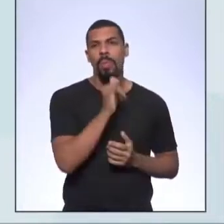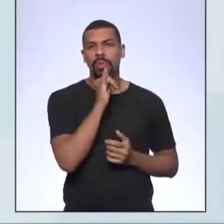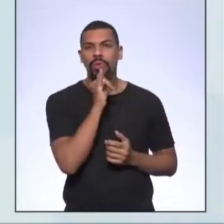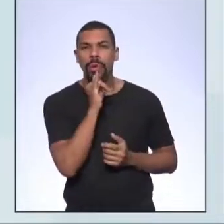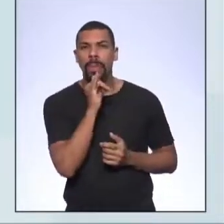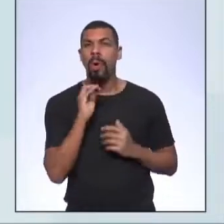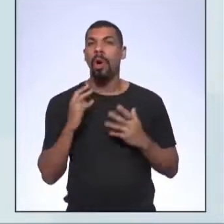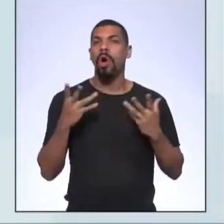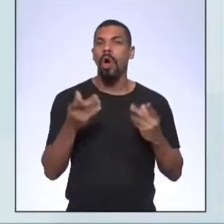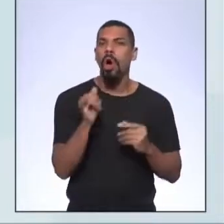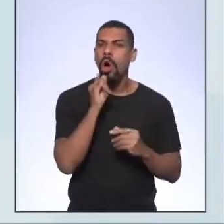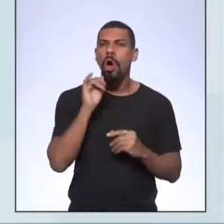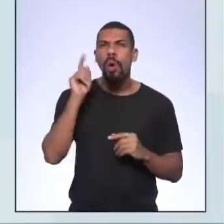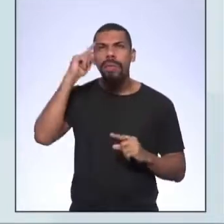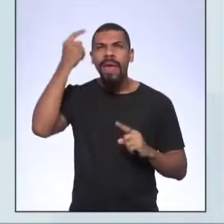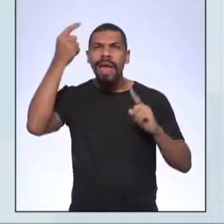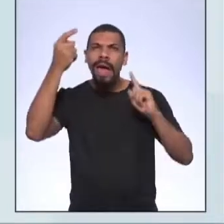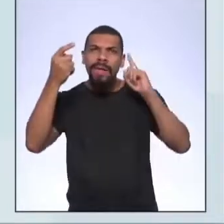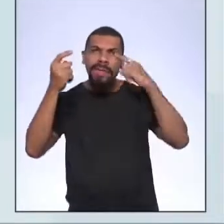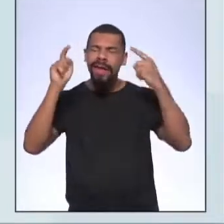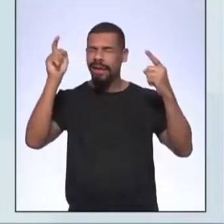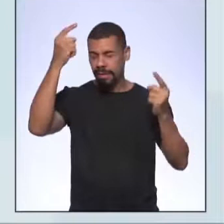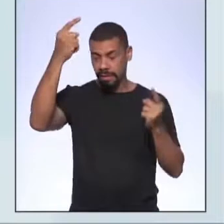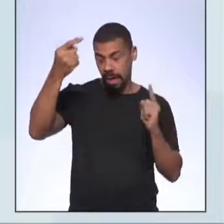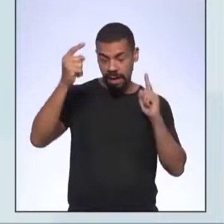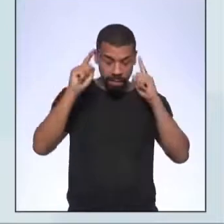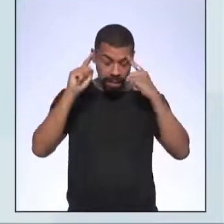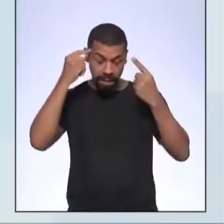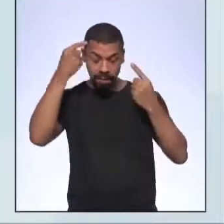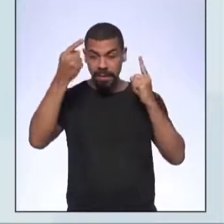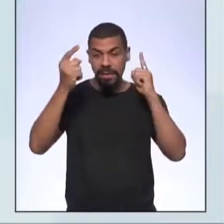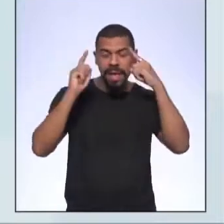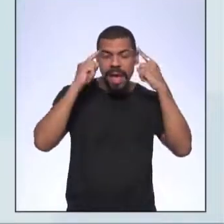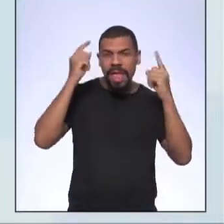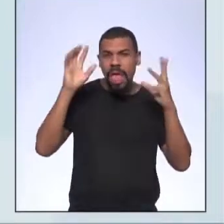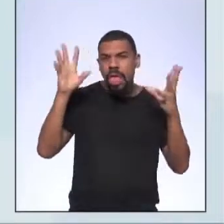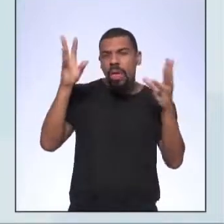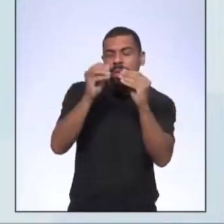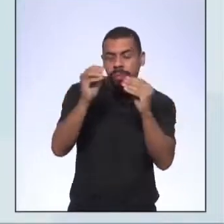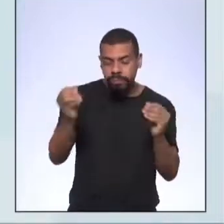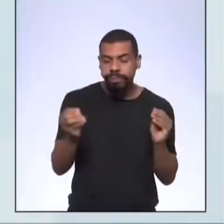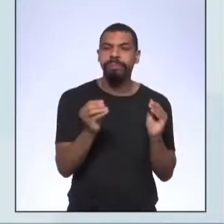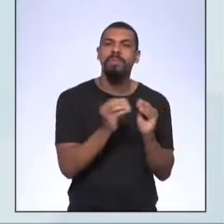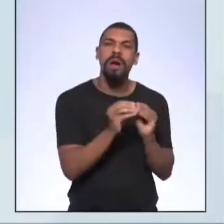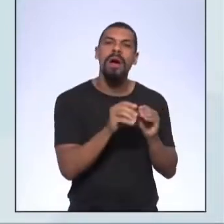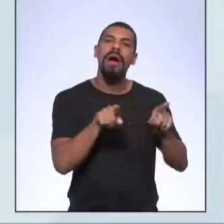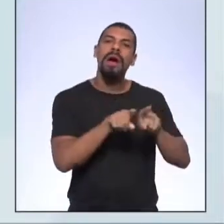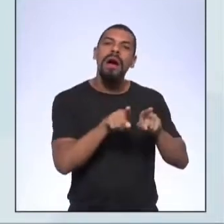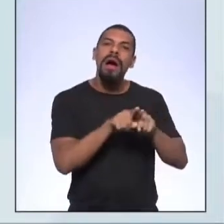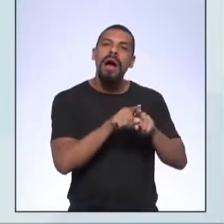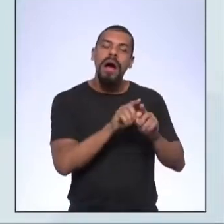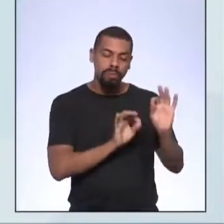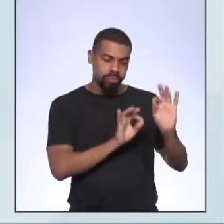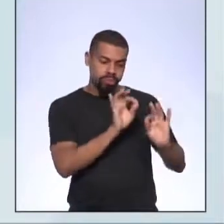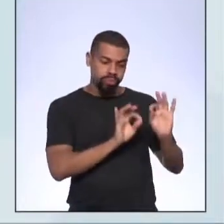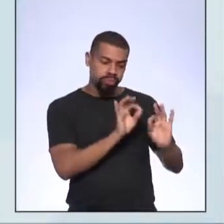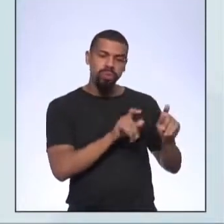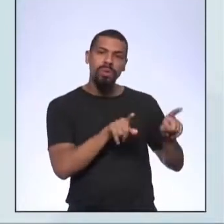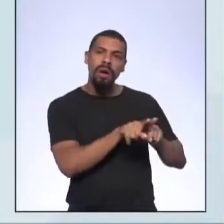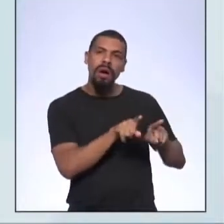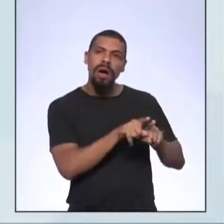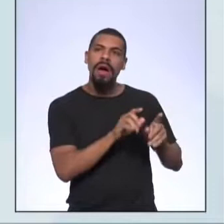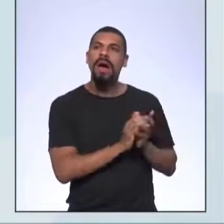execução justamente quando eu pego todas essas idéias que eu já organizei a louco todos esses recursos humanos